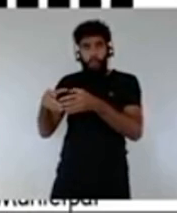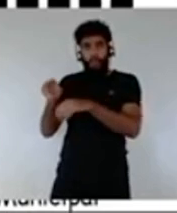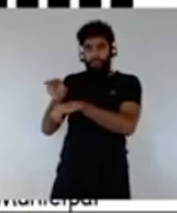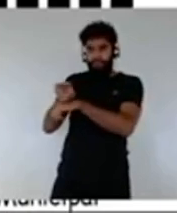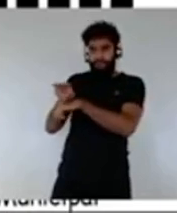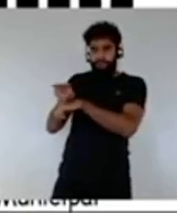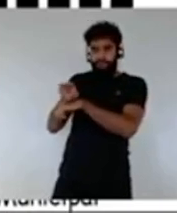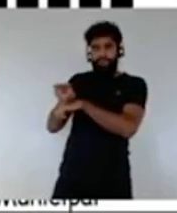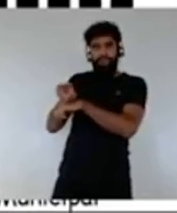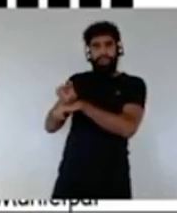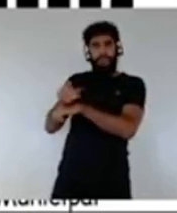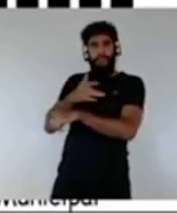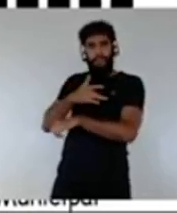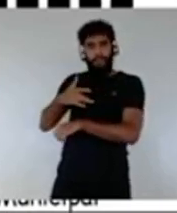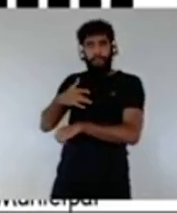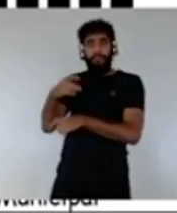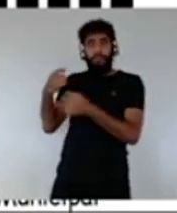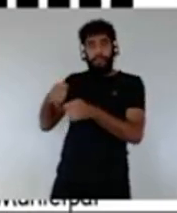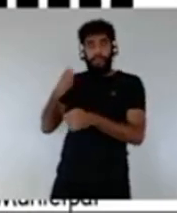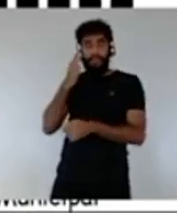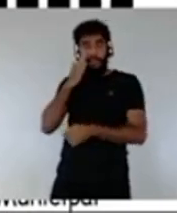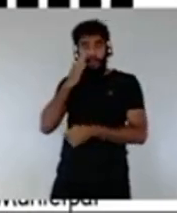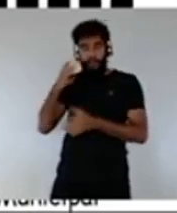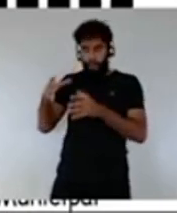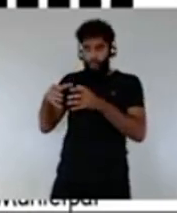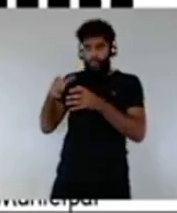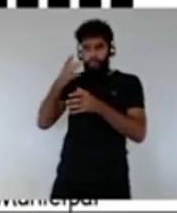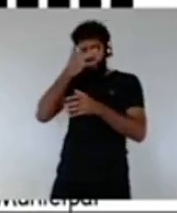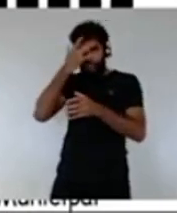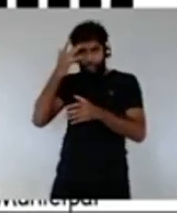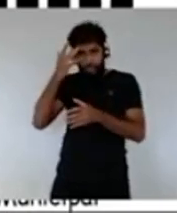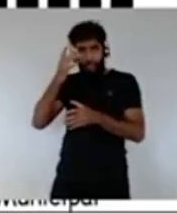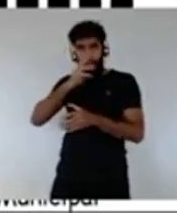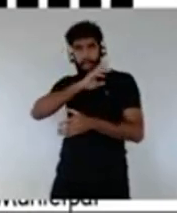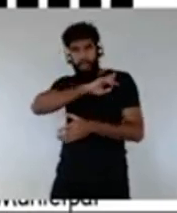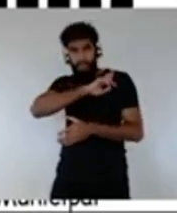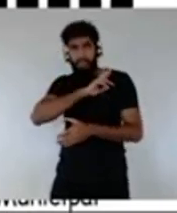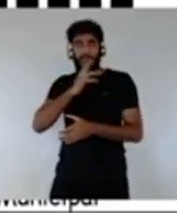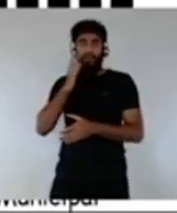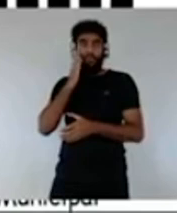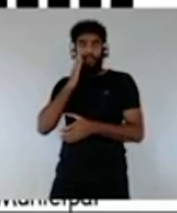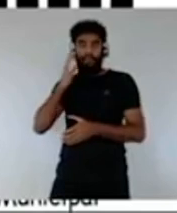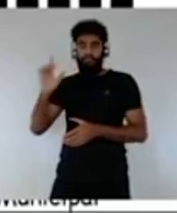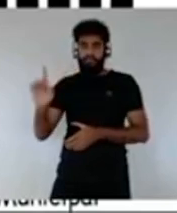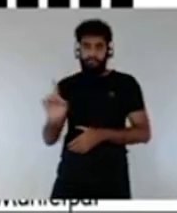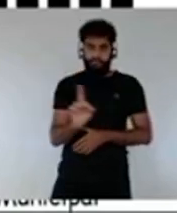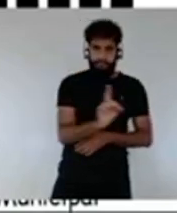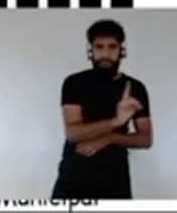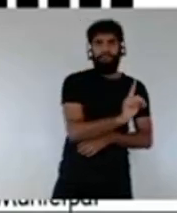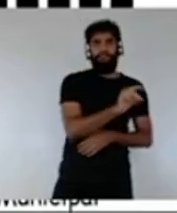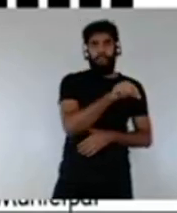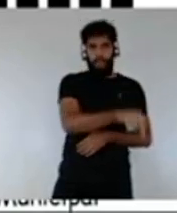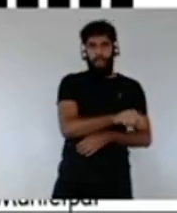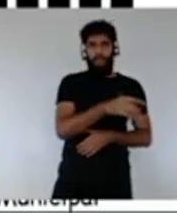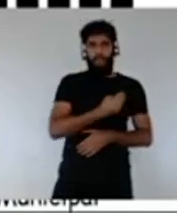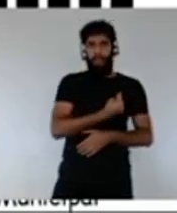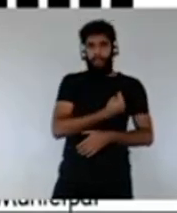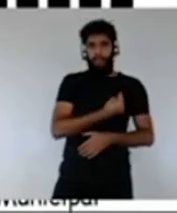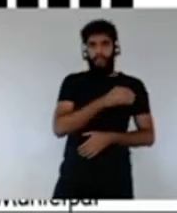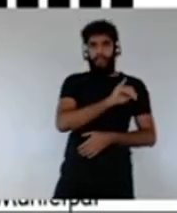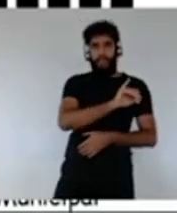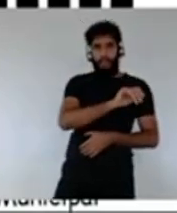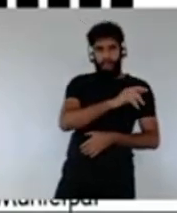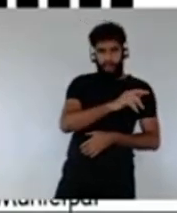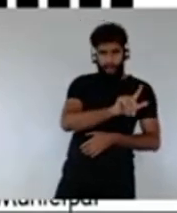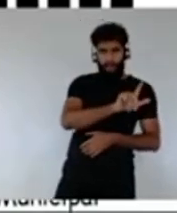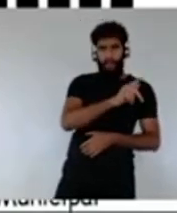precisa também estar entendendo que existe um grupo de pessoas que está ali que são moradores de LPIs, que são muito mais